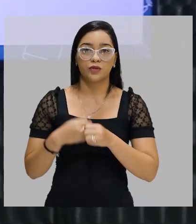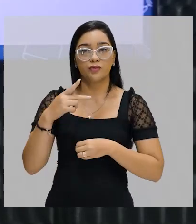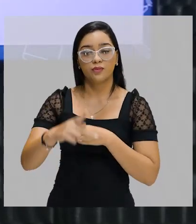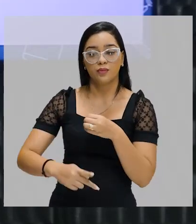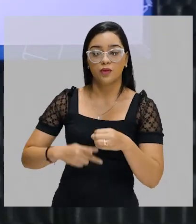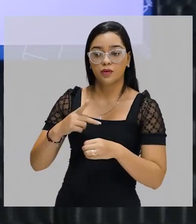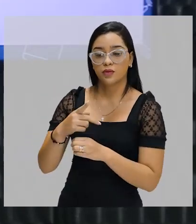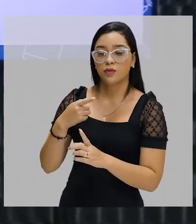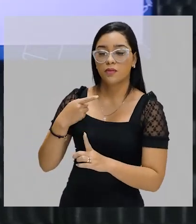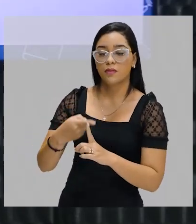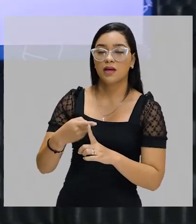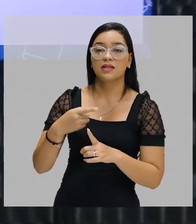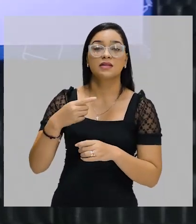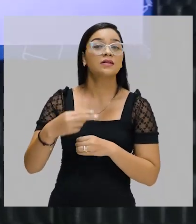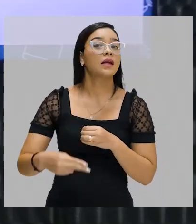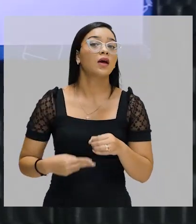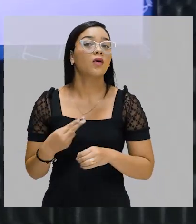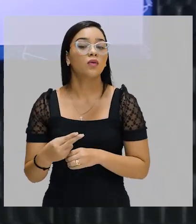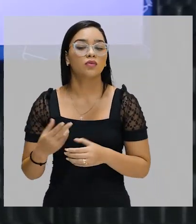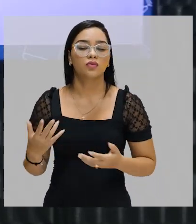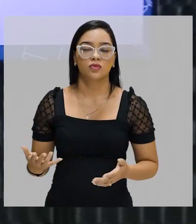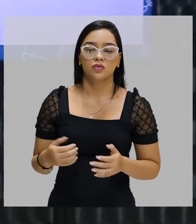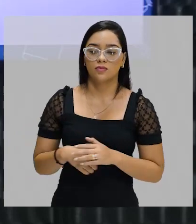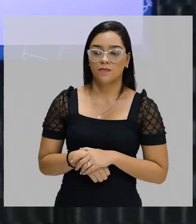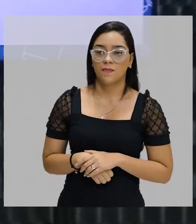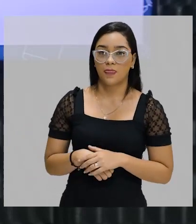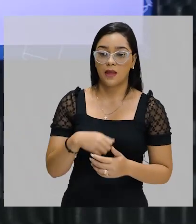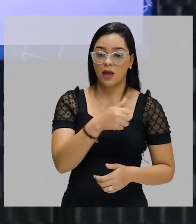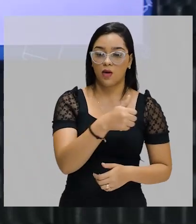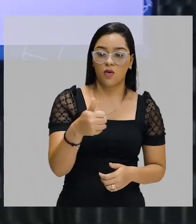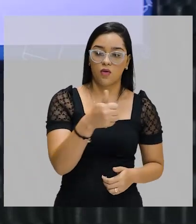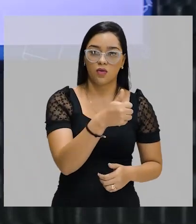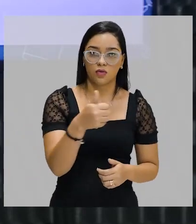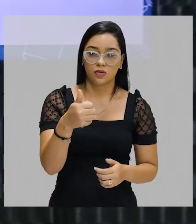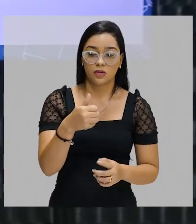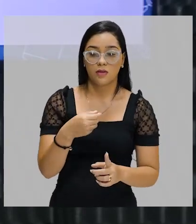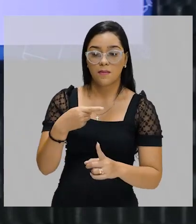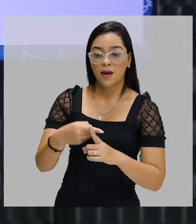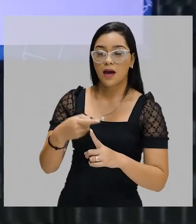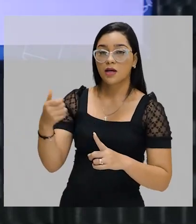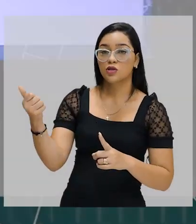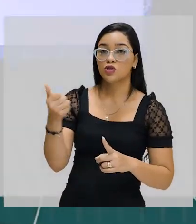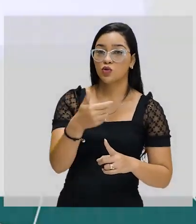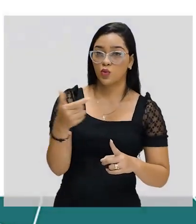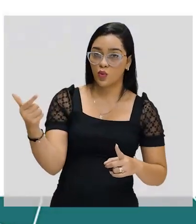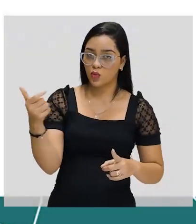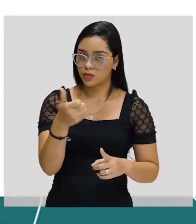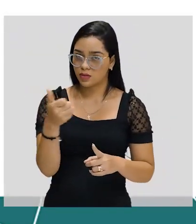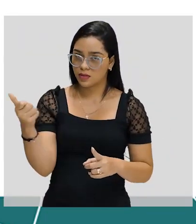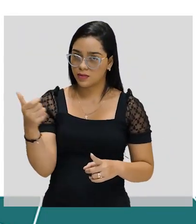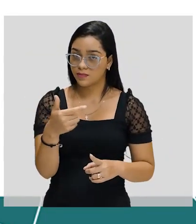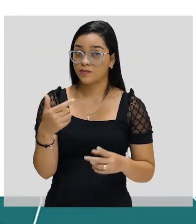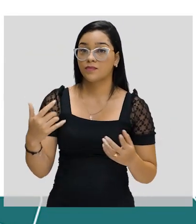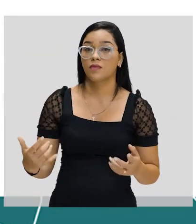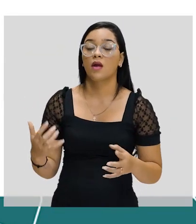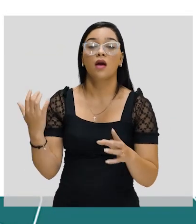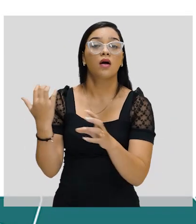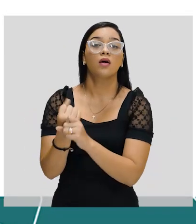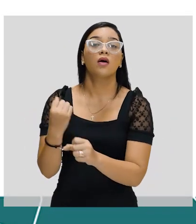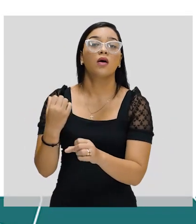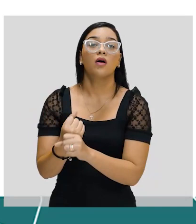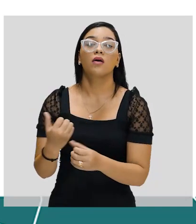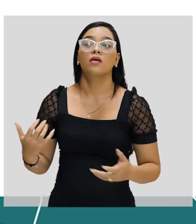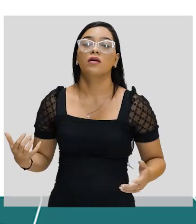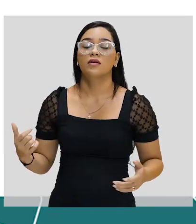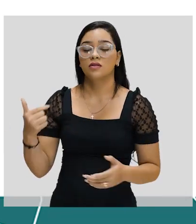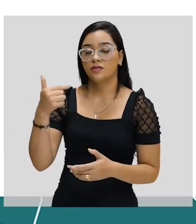nêutrons. Certo? Vai ser 11 prótons mais 12 nêutrons. Isso vai dar um total de